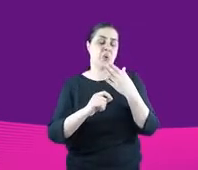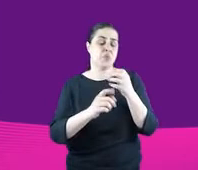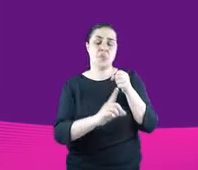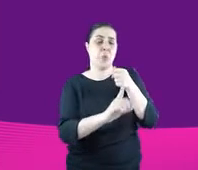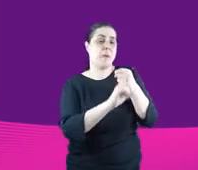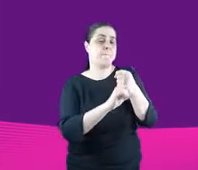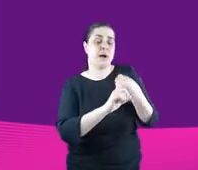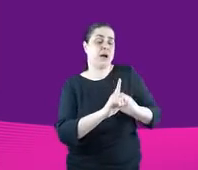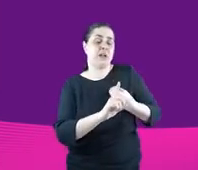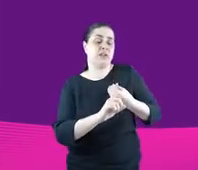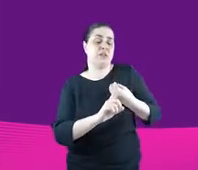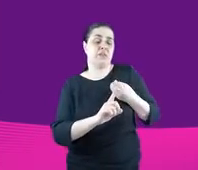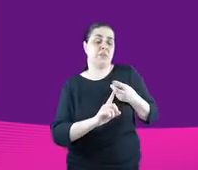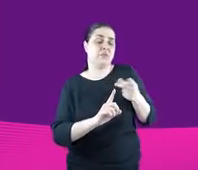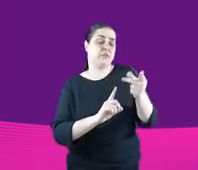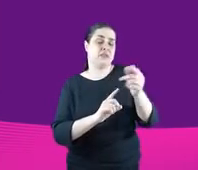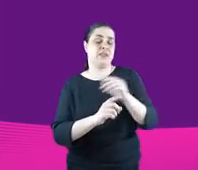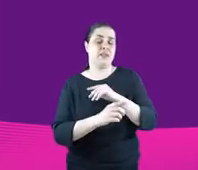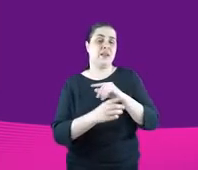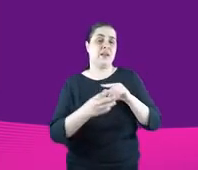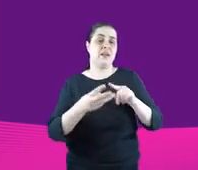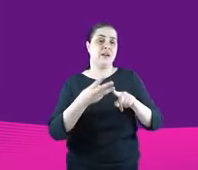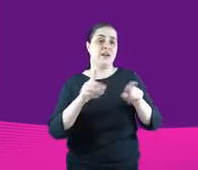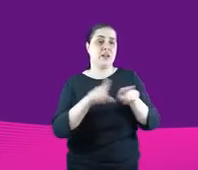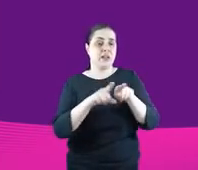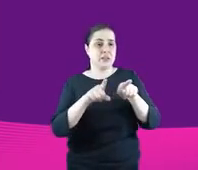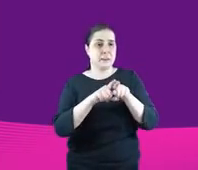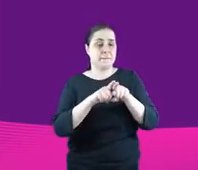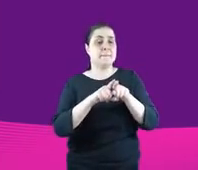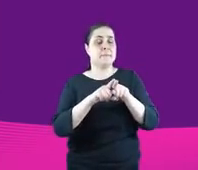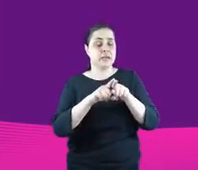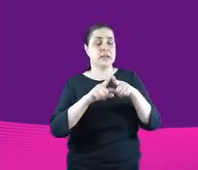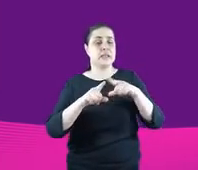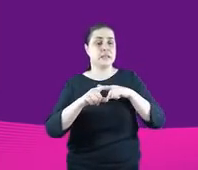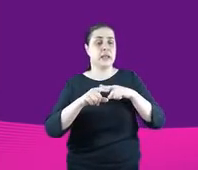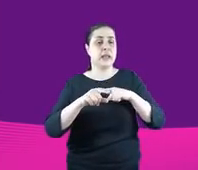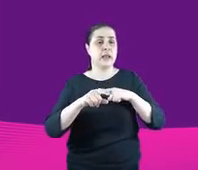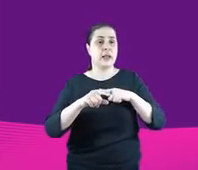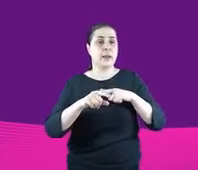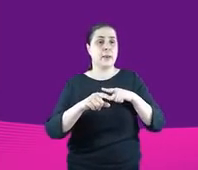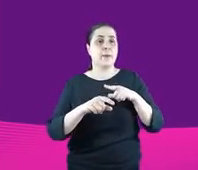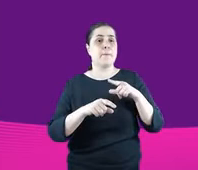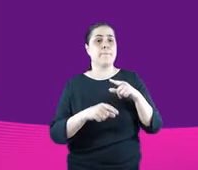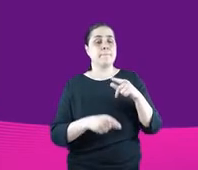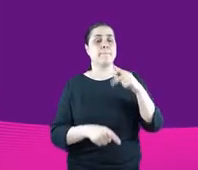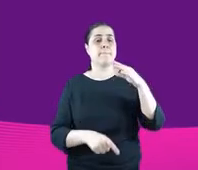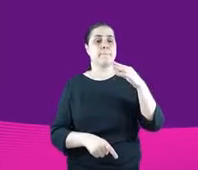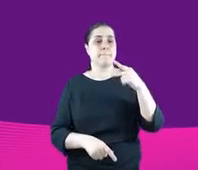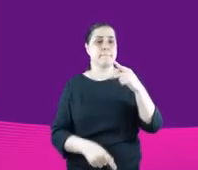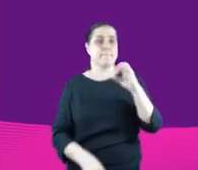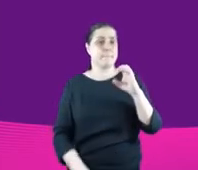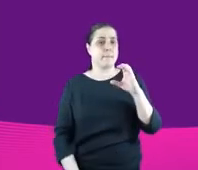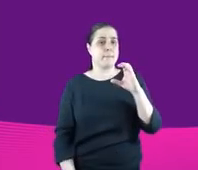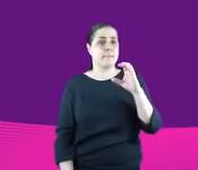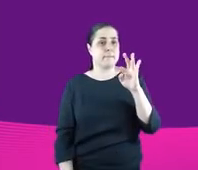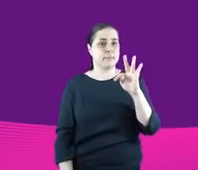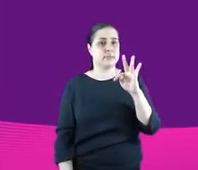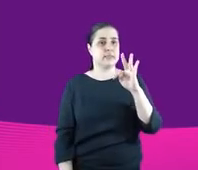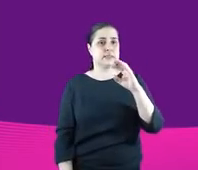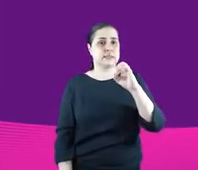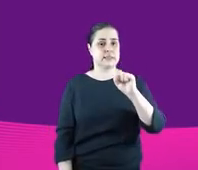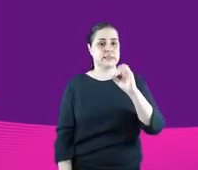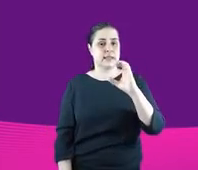ou abdômen, e mesmo o PET scan, que tem uma sensibilidade maior, não existe uma comprovação de benefício de sobrevida. Células